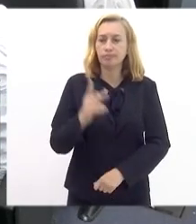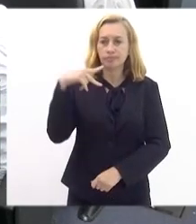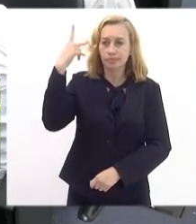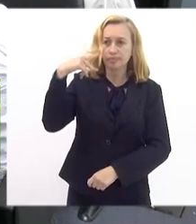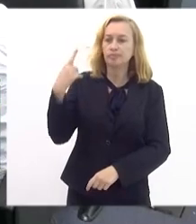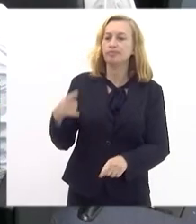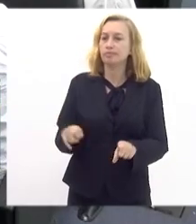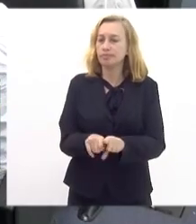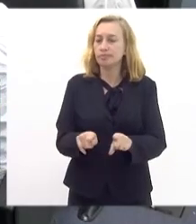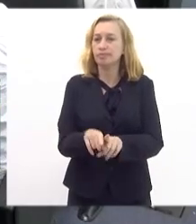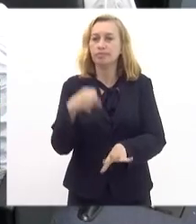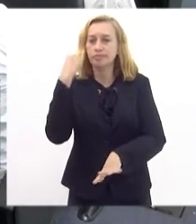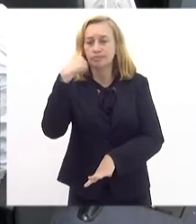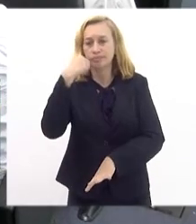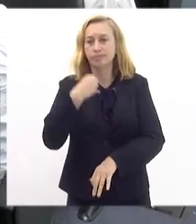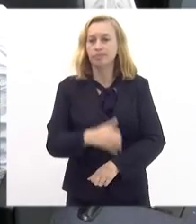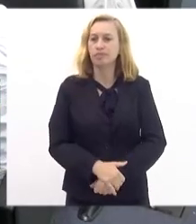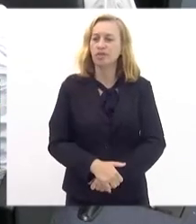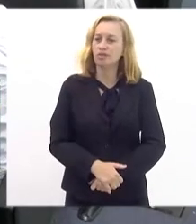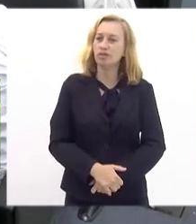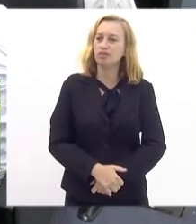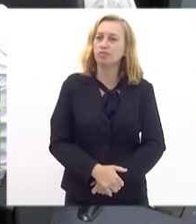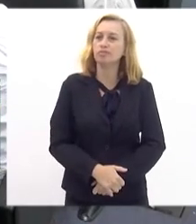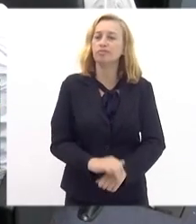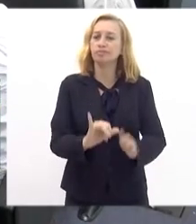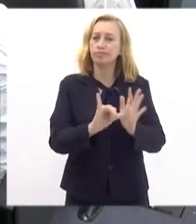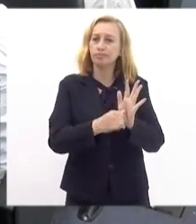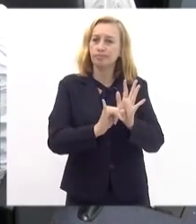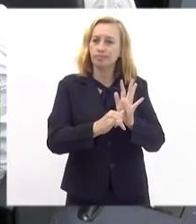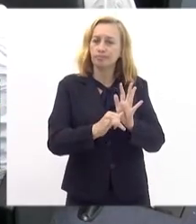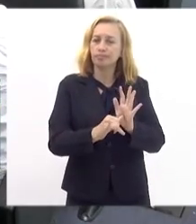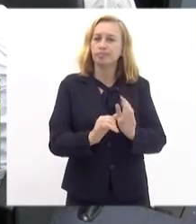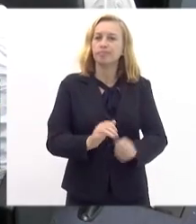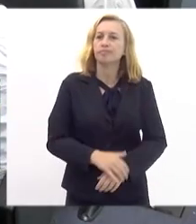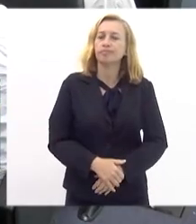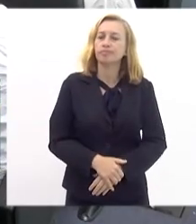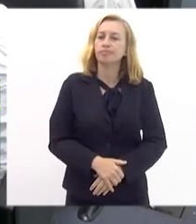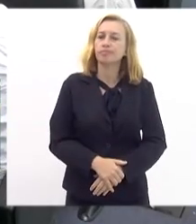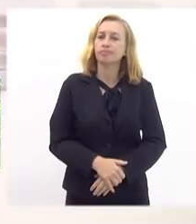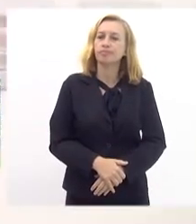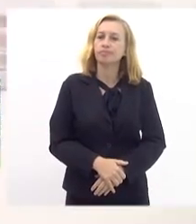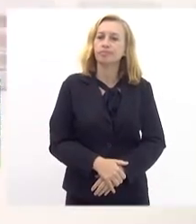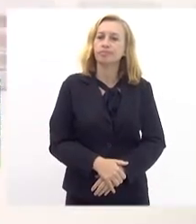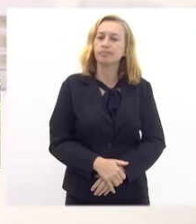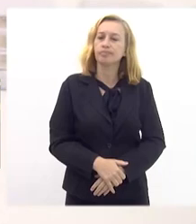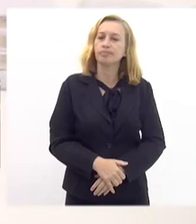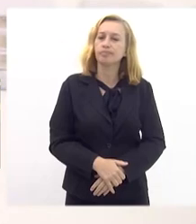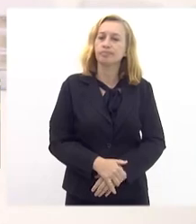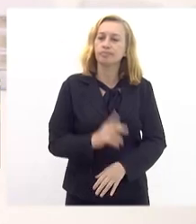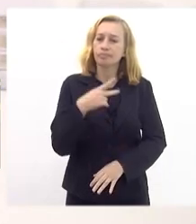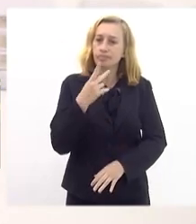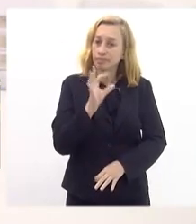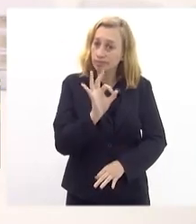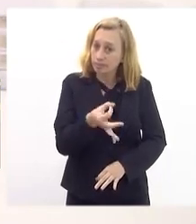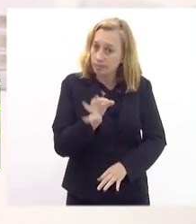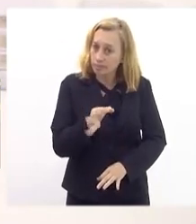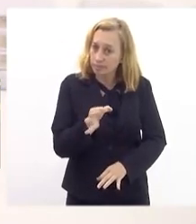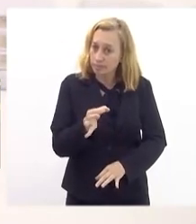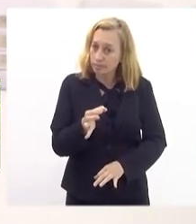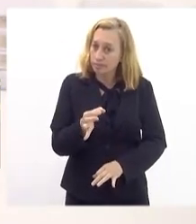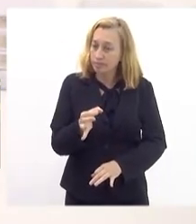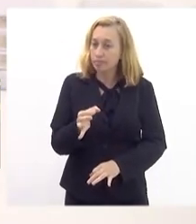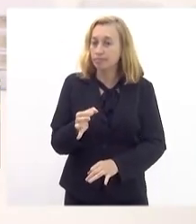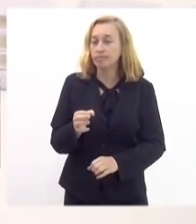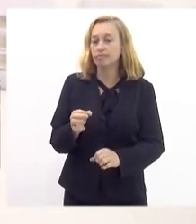também tá presença executiva por muito bem o edital é lançado e no edital é colocado claramente e aberto para